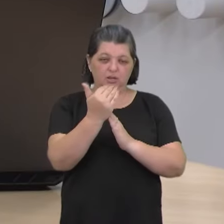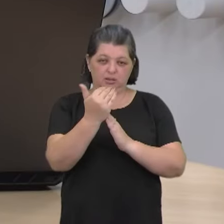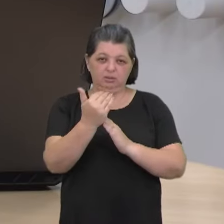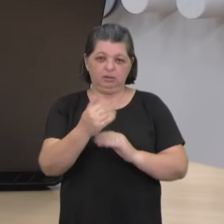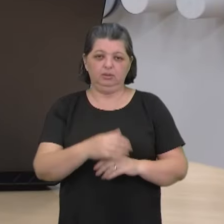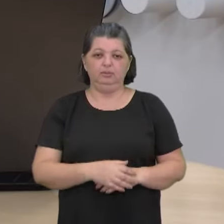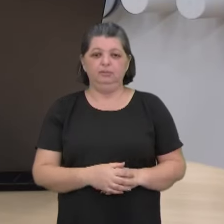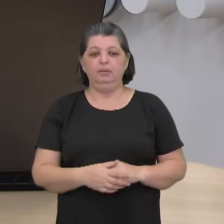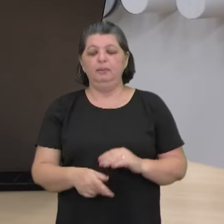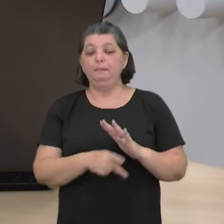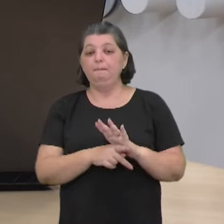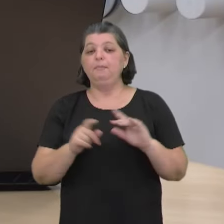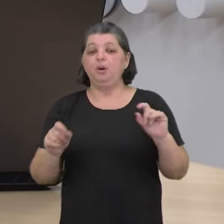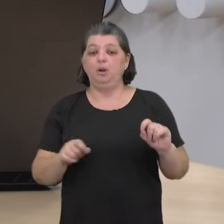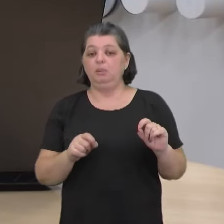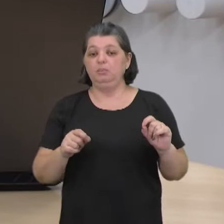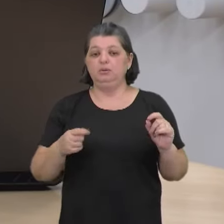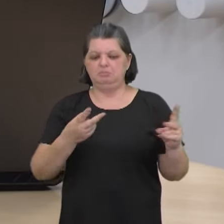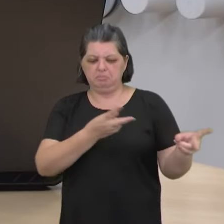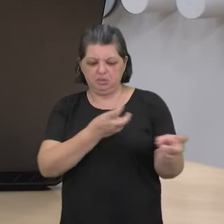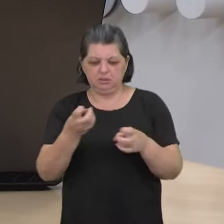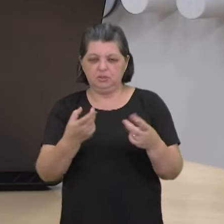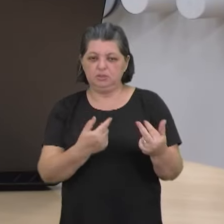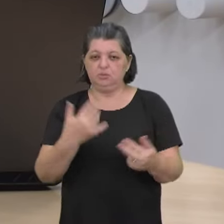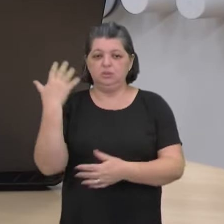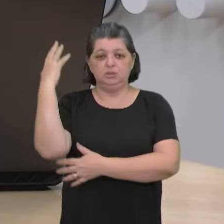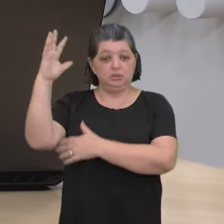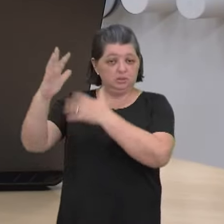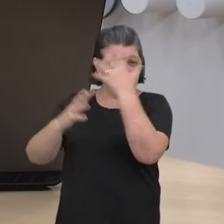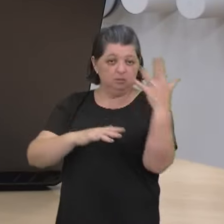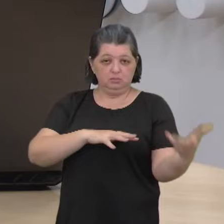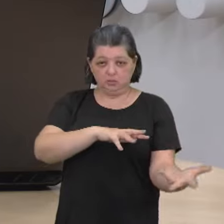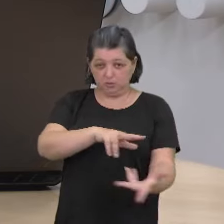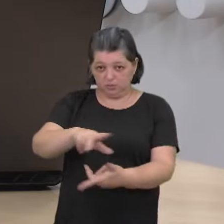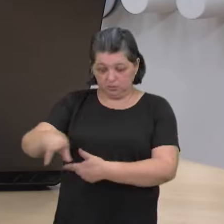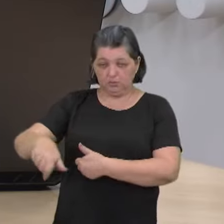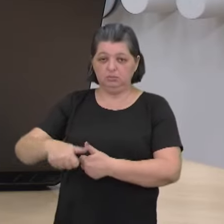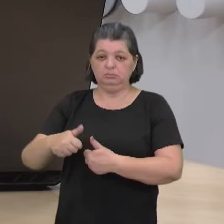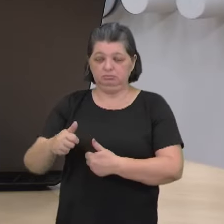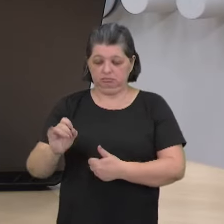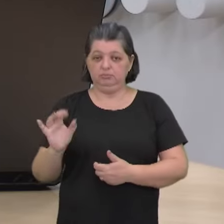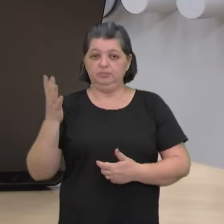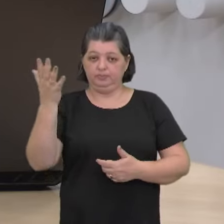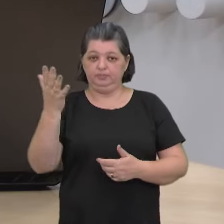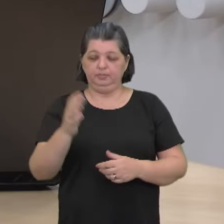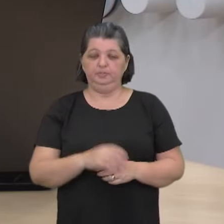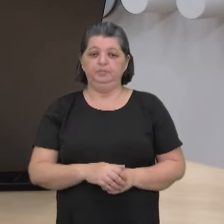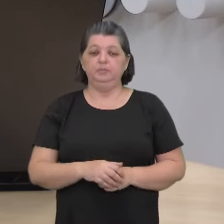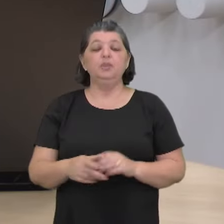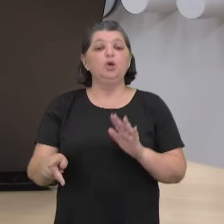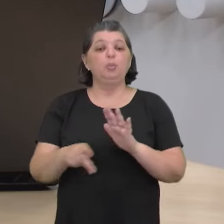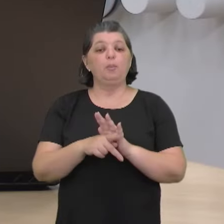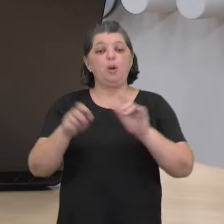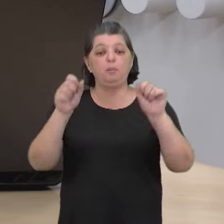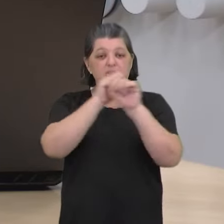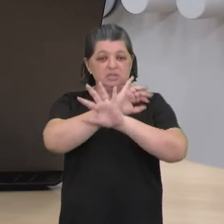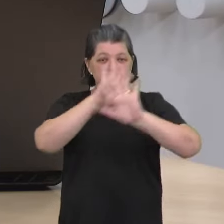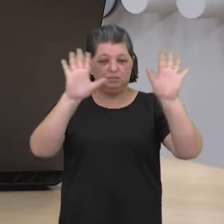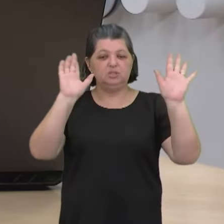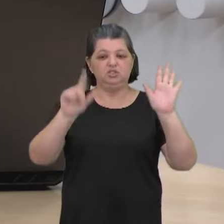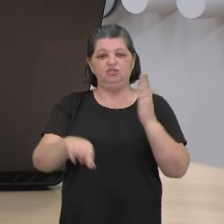de encarar, né, o mundo, a natureza e seus fenômenos, o próprio esclarecimento, dizem os autores, já